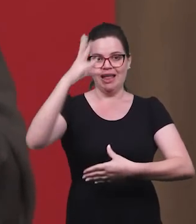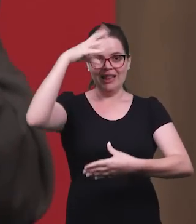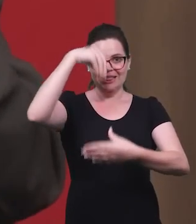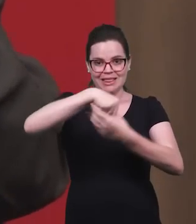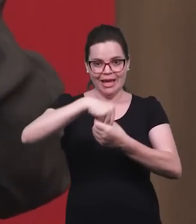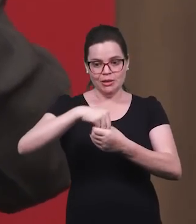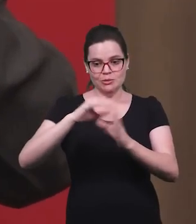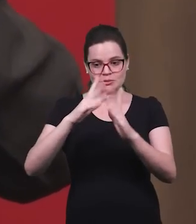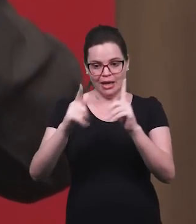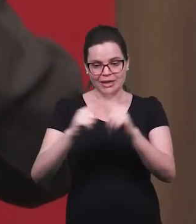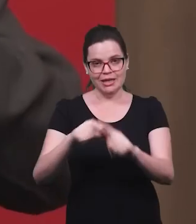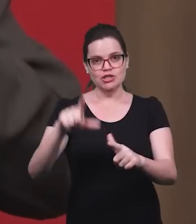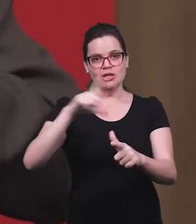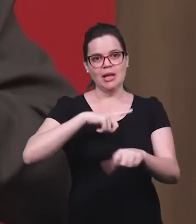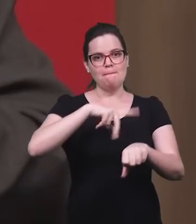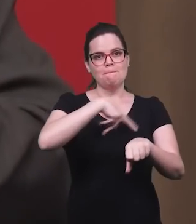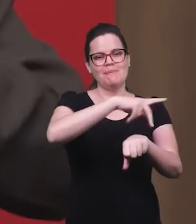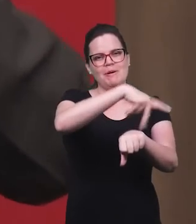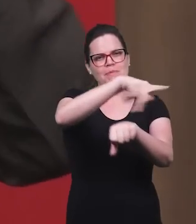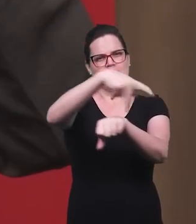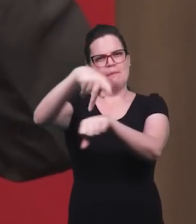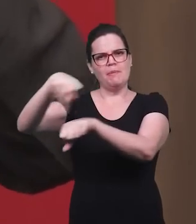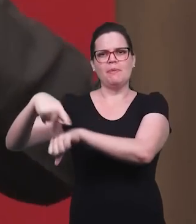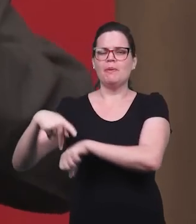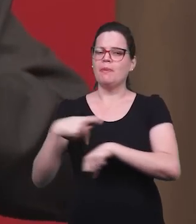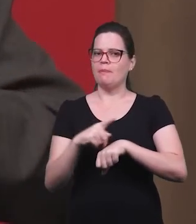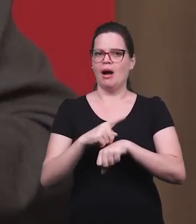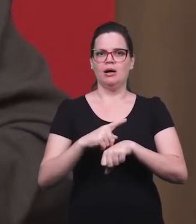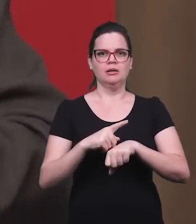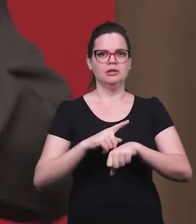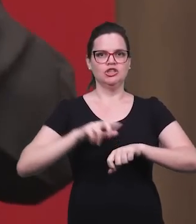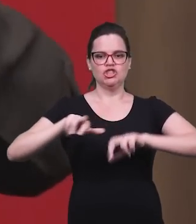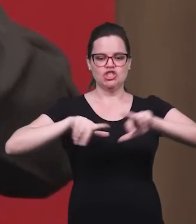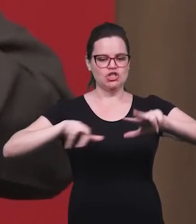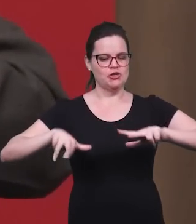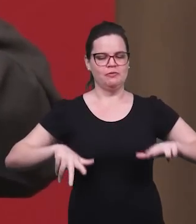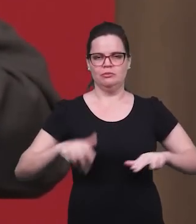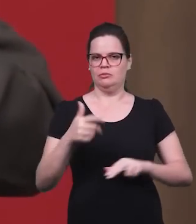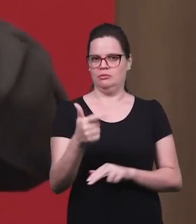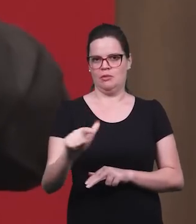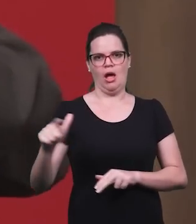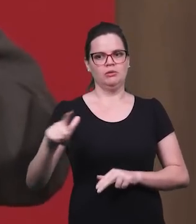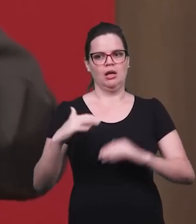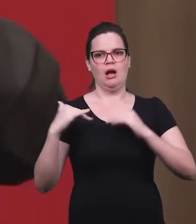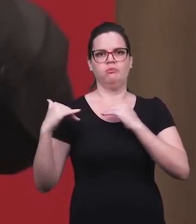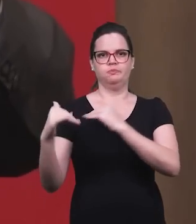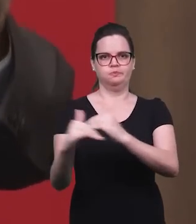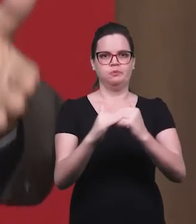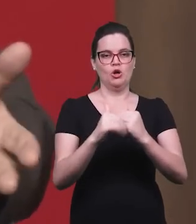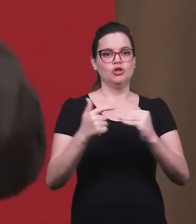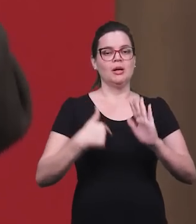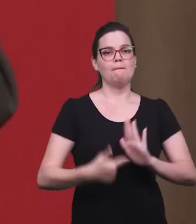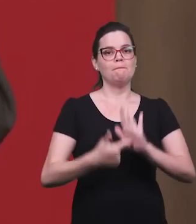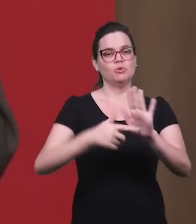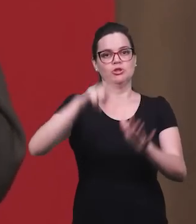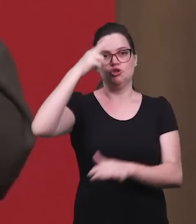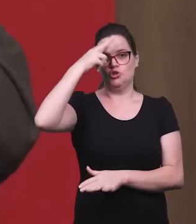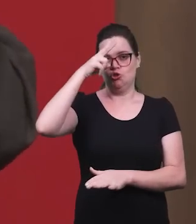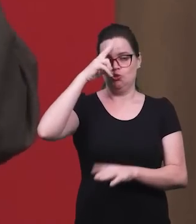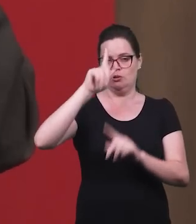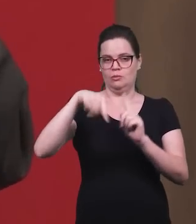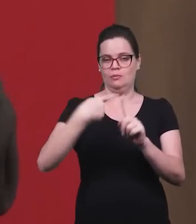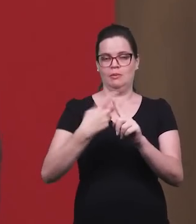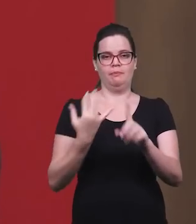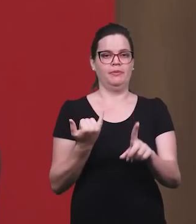mundo, e nós todos somos irmãos em Cristo, não tem diferença nenhuma. Nós estamos falando de fatos históricos e proféticos que nos